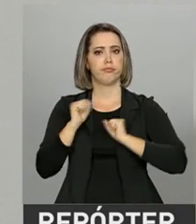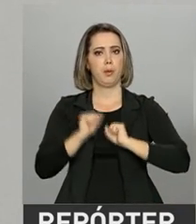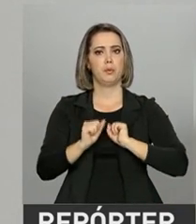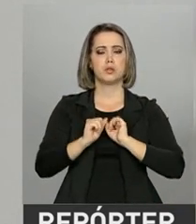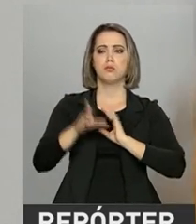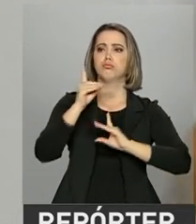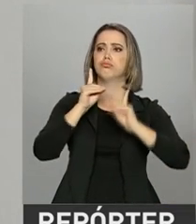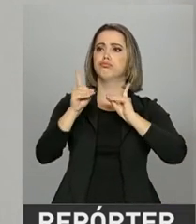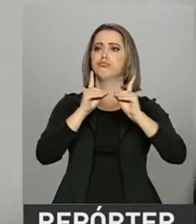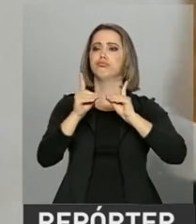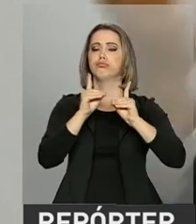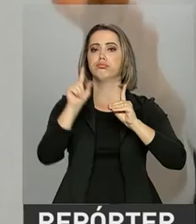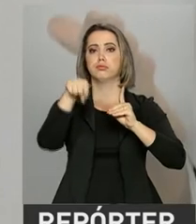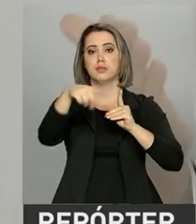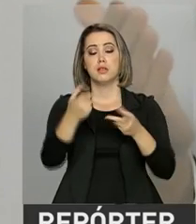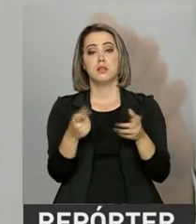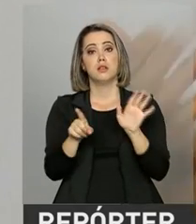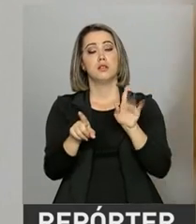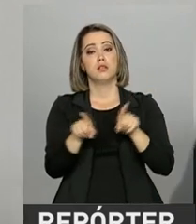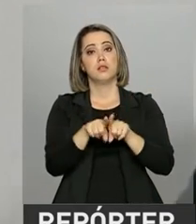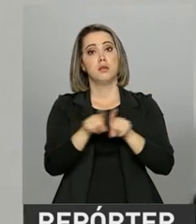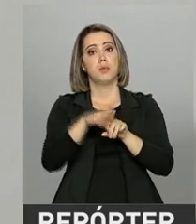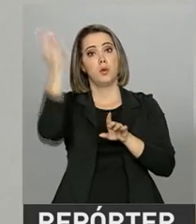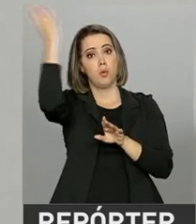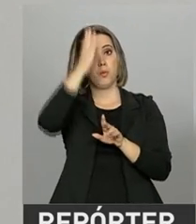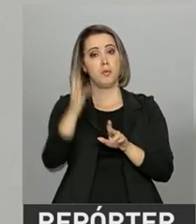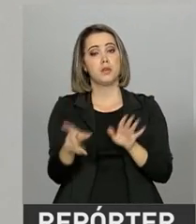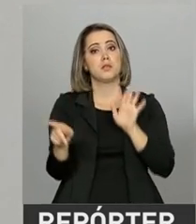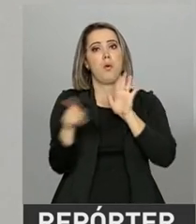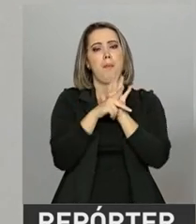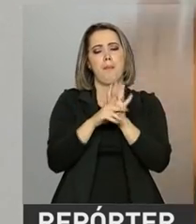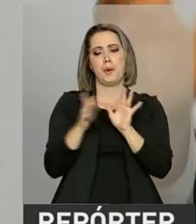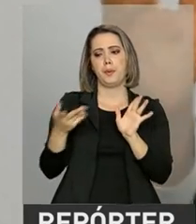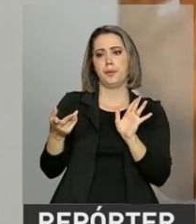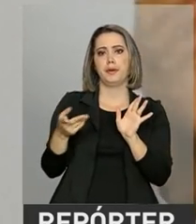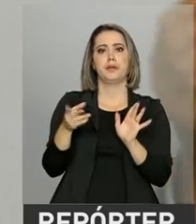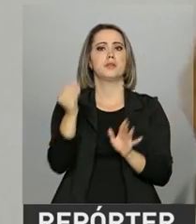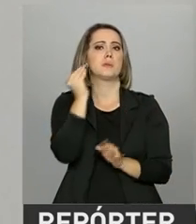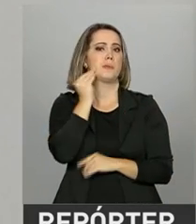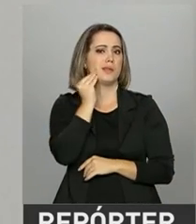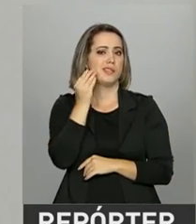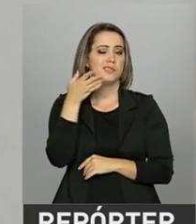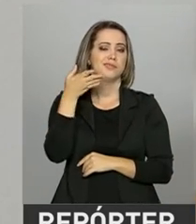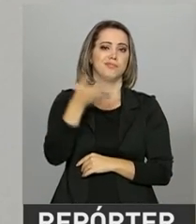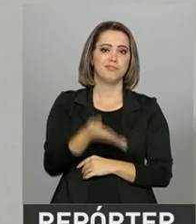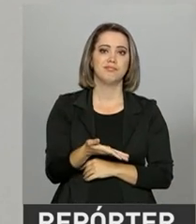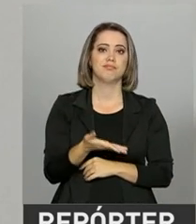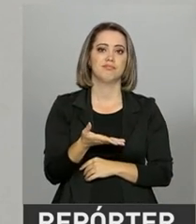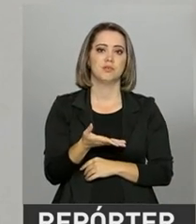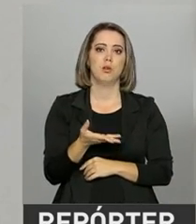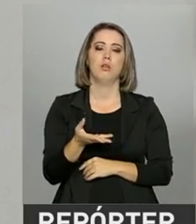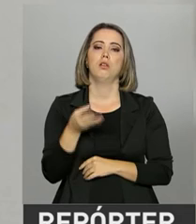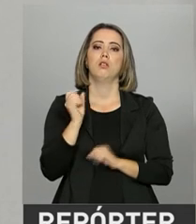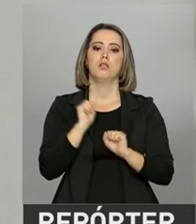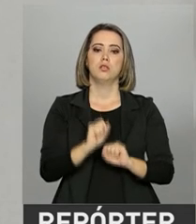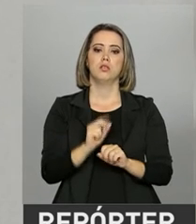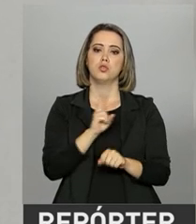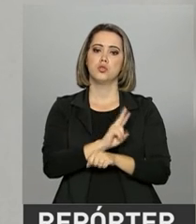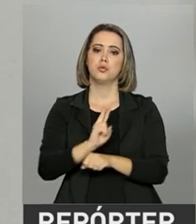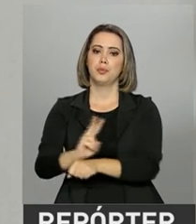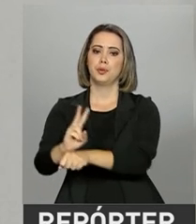ao brasil com a sua própria experiência de tentativas protecionistas